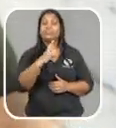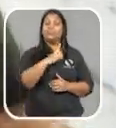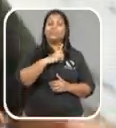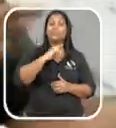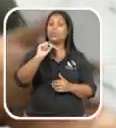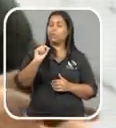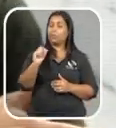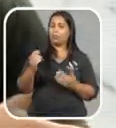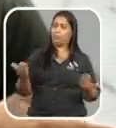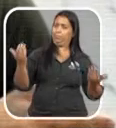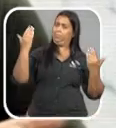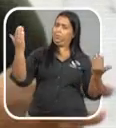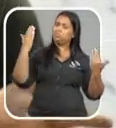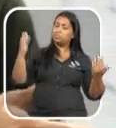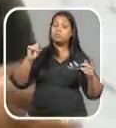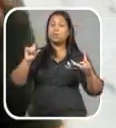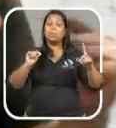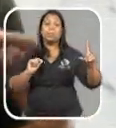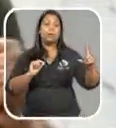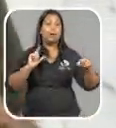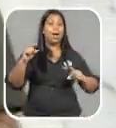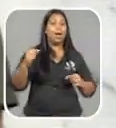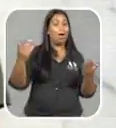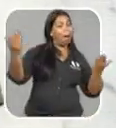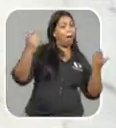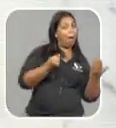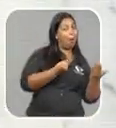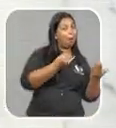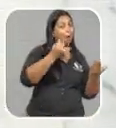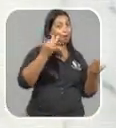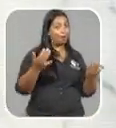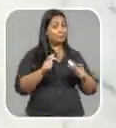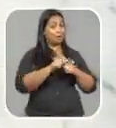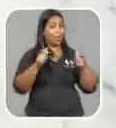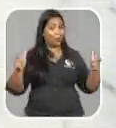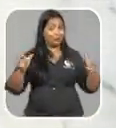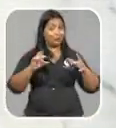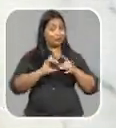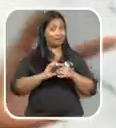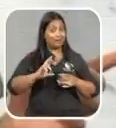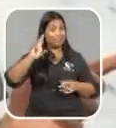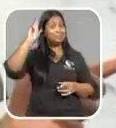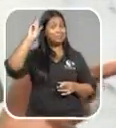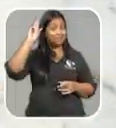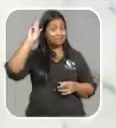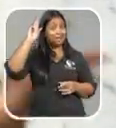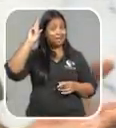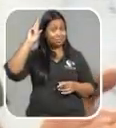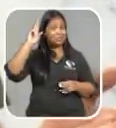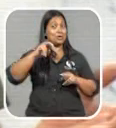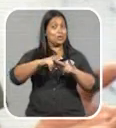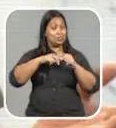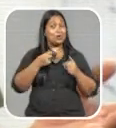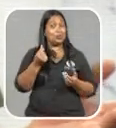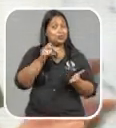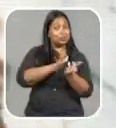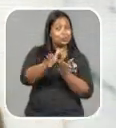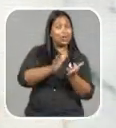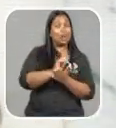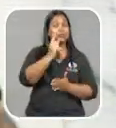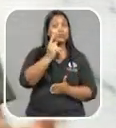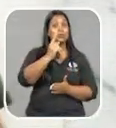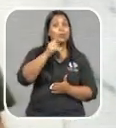indignam com o aumento da democracia, da representatividade, por conta de um custo de 1.800.000, mas não fizeram tantos editoriais